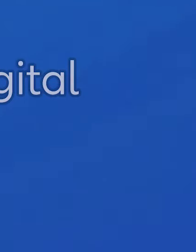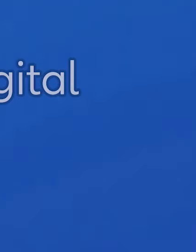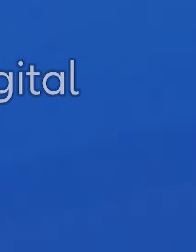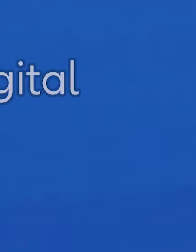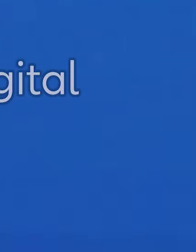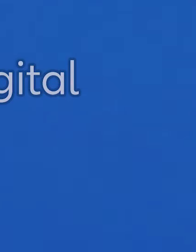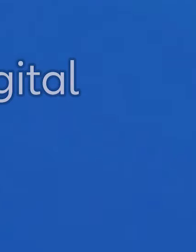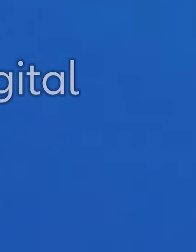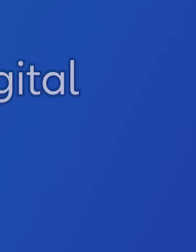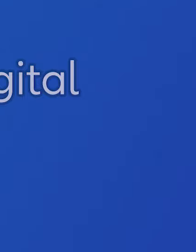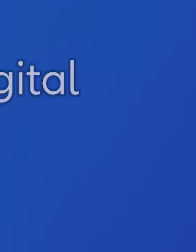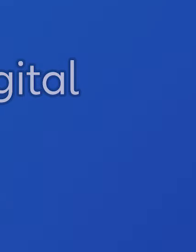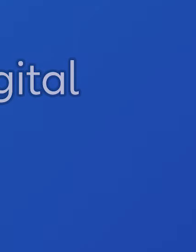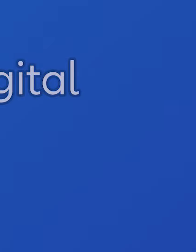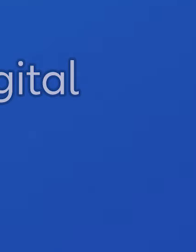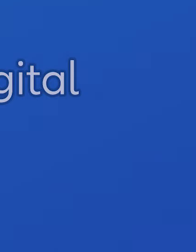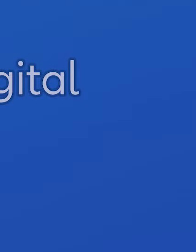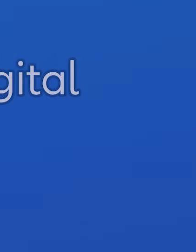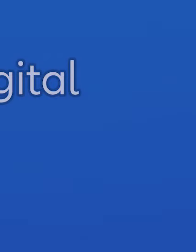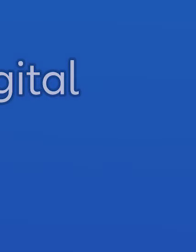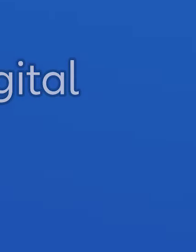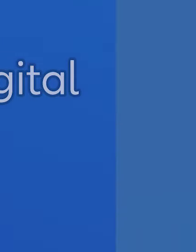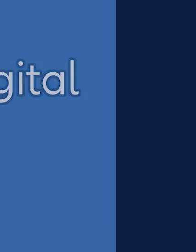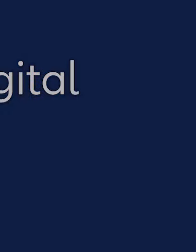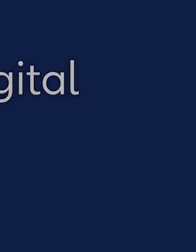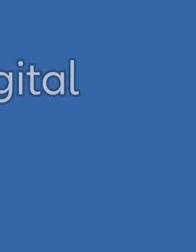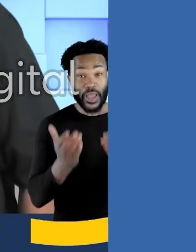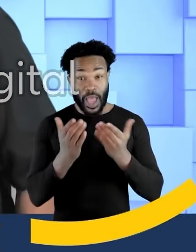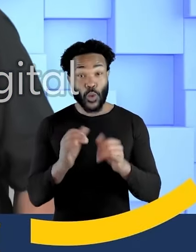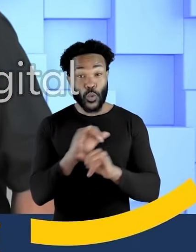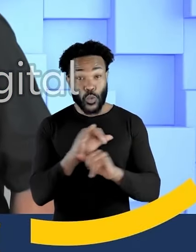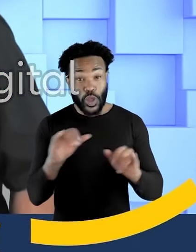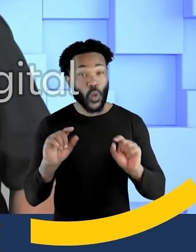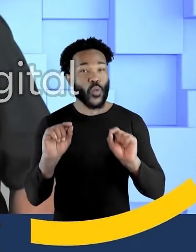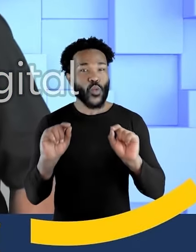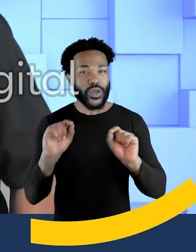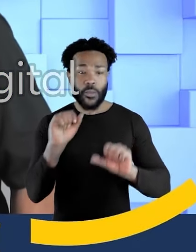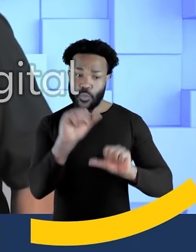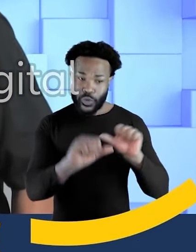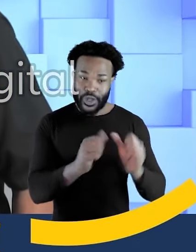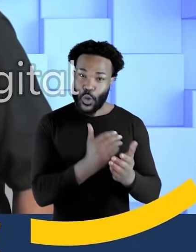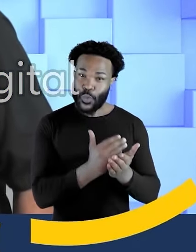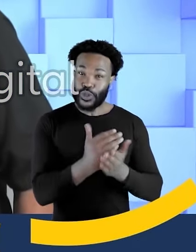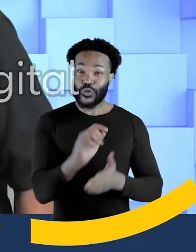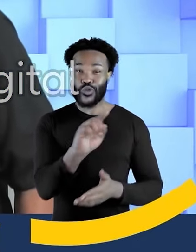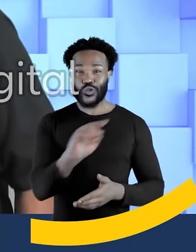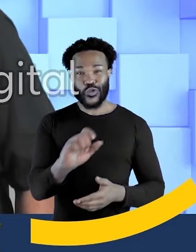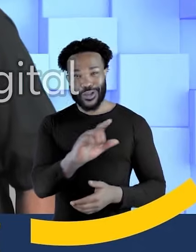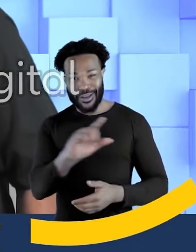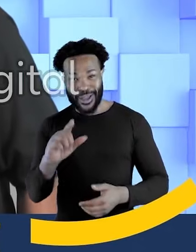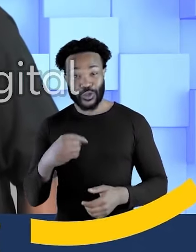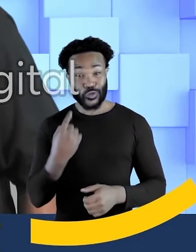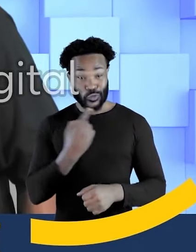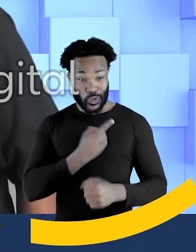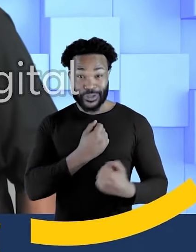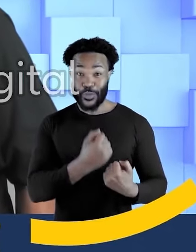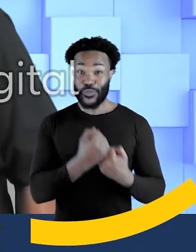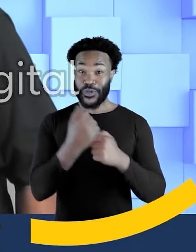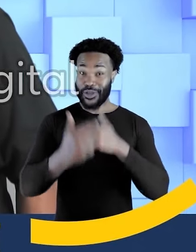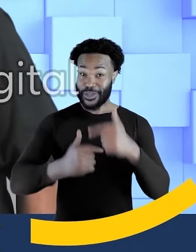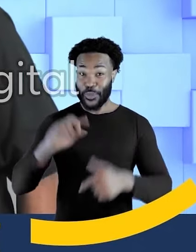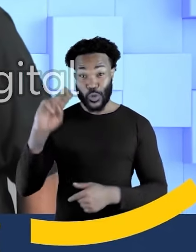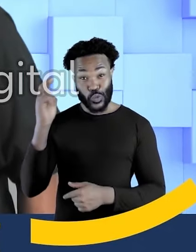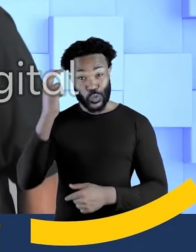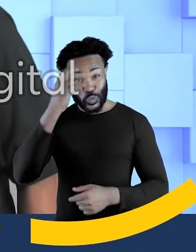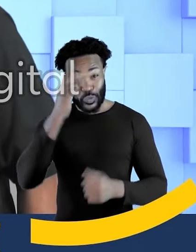União Brasil. União Brasil. Quero falar hoje da transformação que iniciamos na Zona Leste. Vamos consolidar esse trabalho